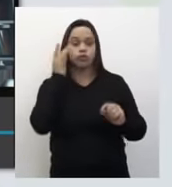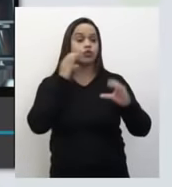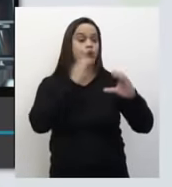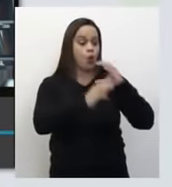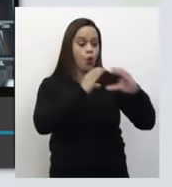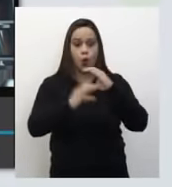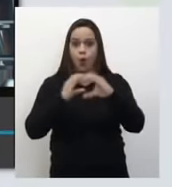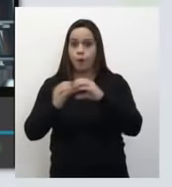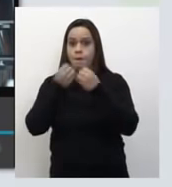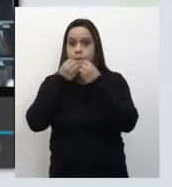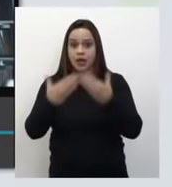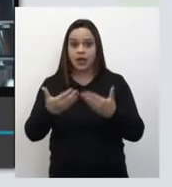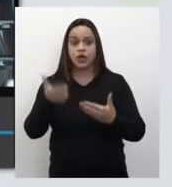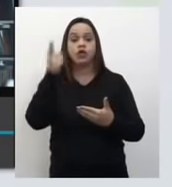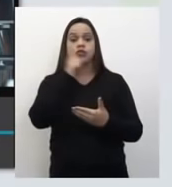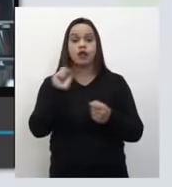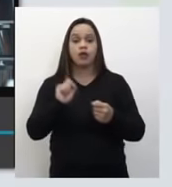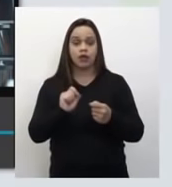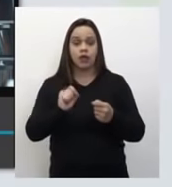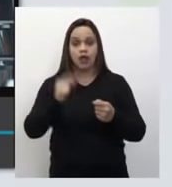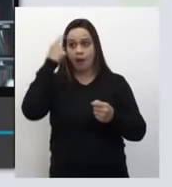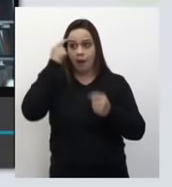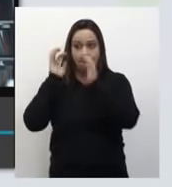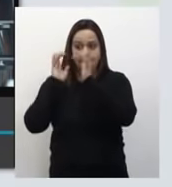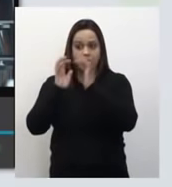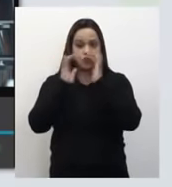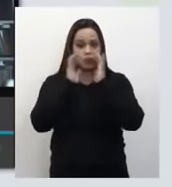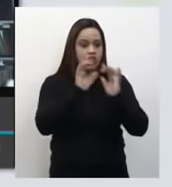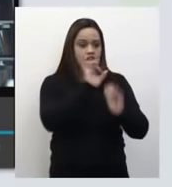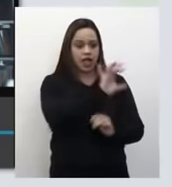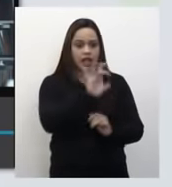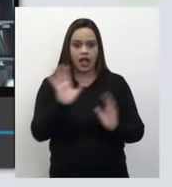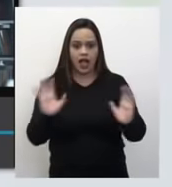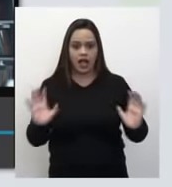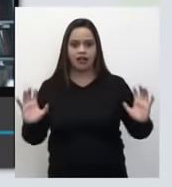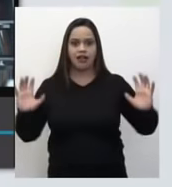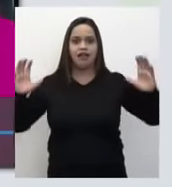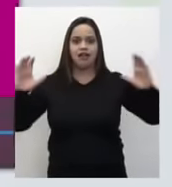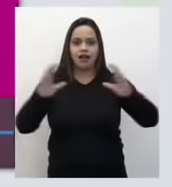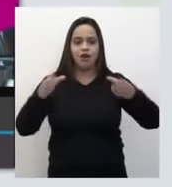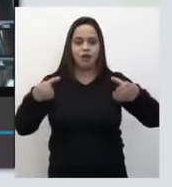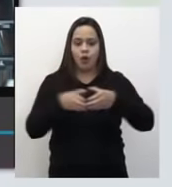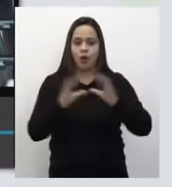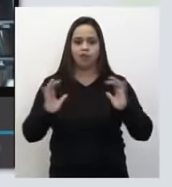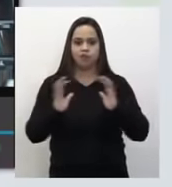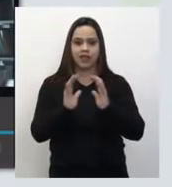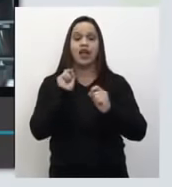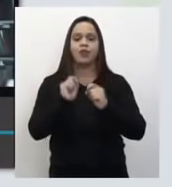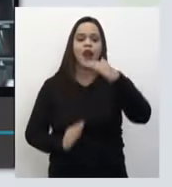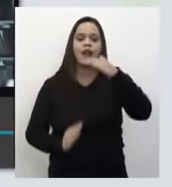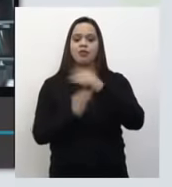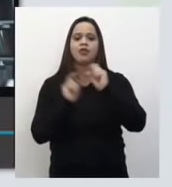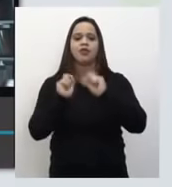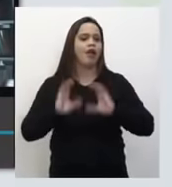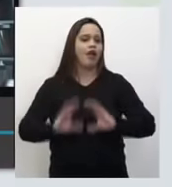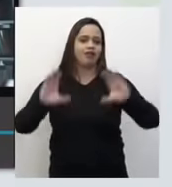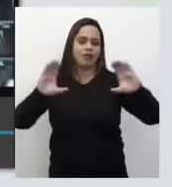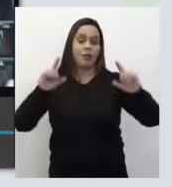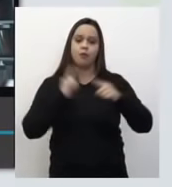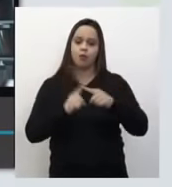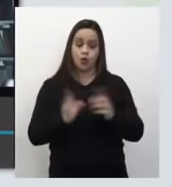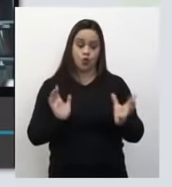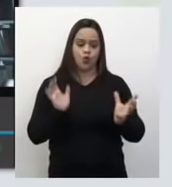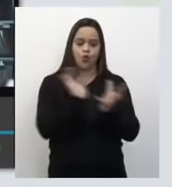elas conseguem construir um cérebro coletivo, uma mente coletiva. E aí, o céu é o limite. O coletivo sempre pensa melhor do que o